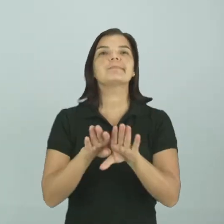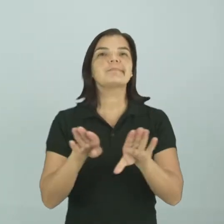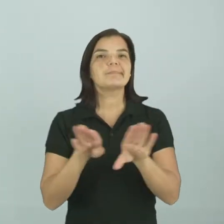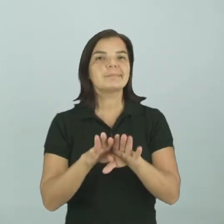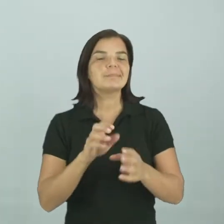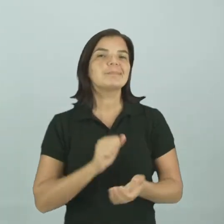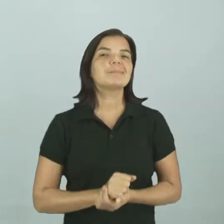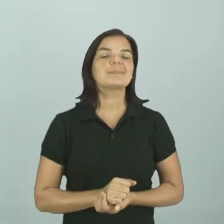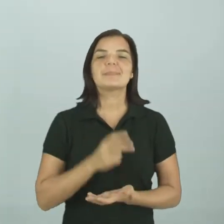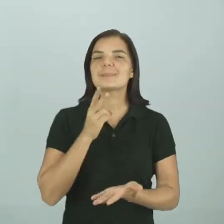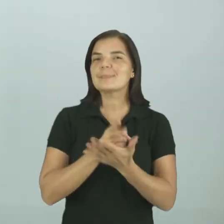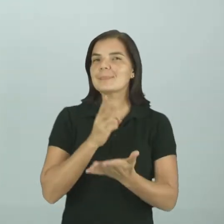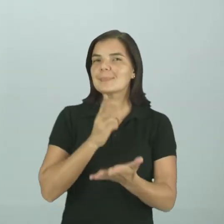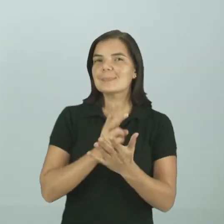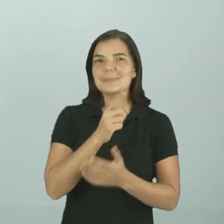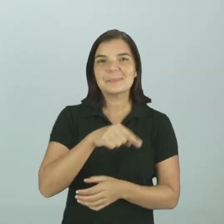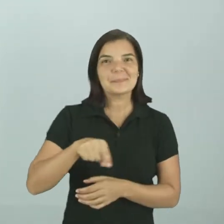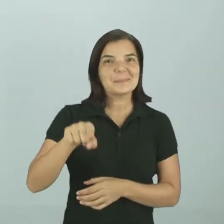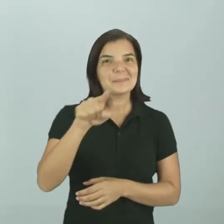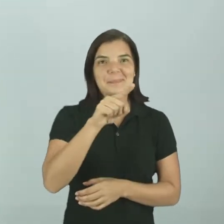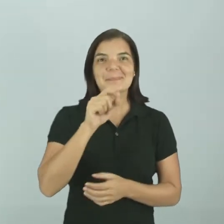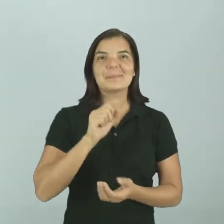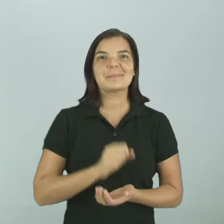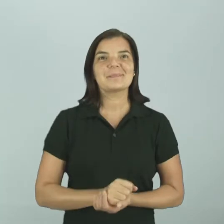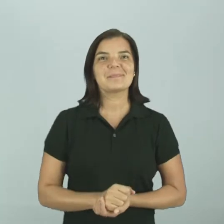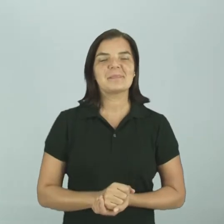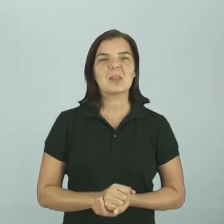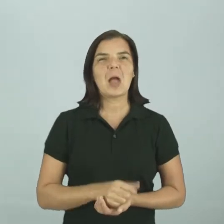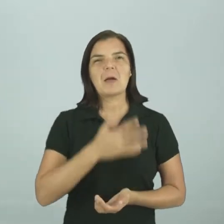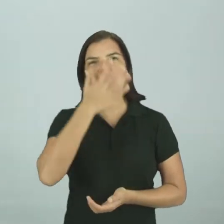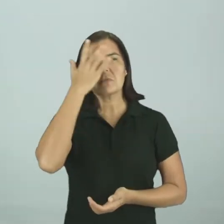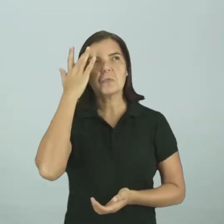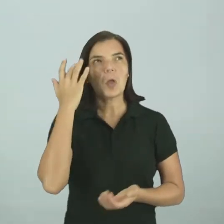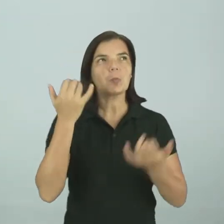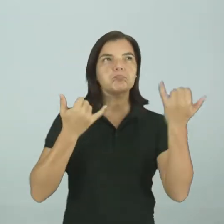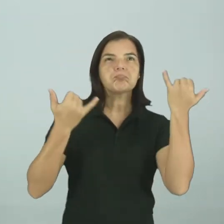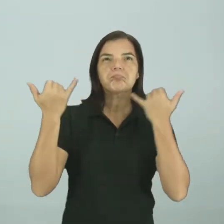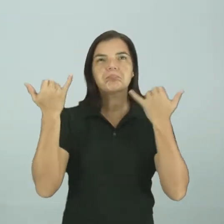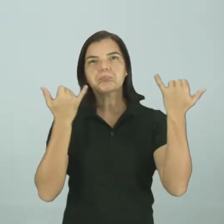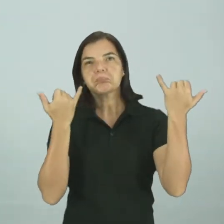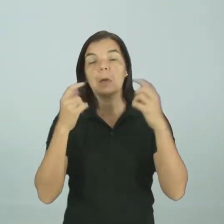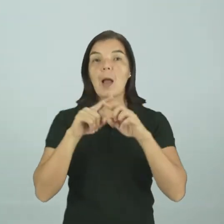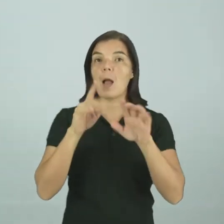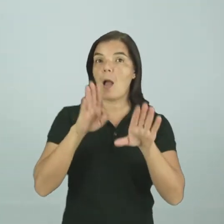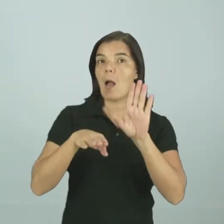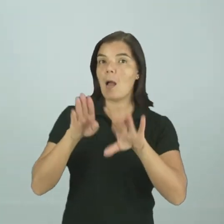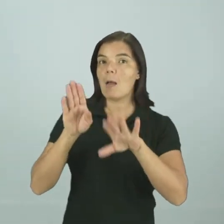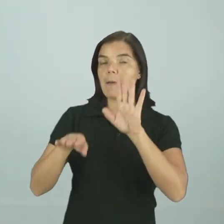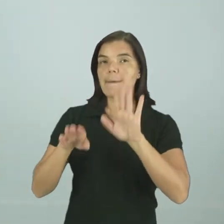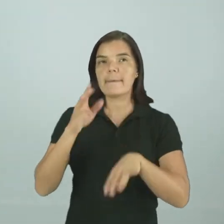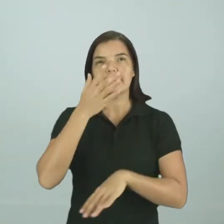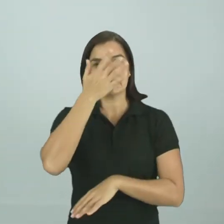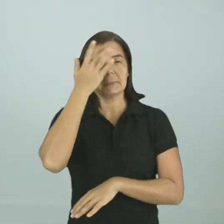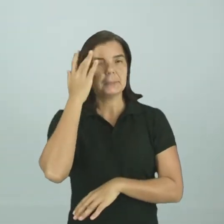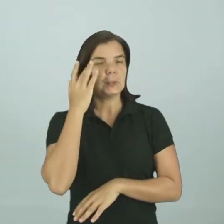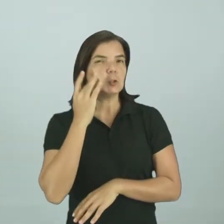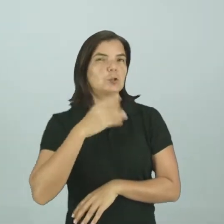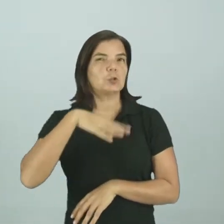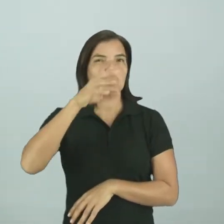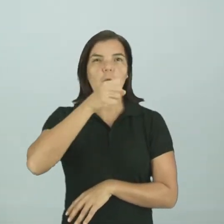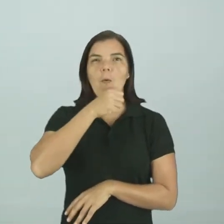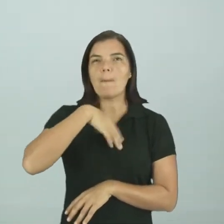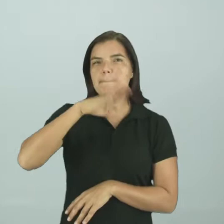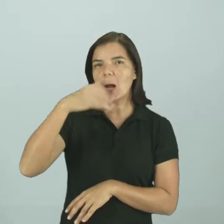comumente, geralmente você não ouve, você não é de ouvir muito. Às vezes, quando você vê alguém mais